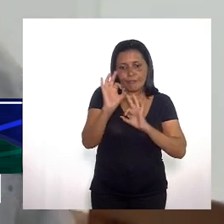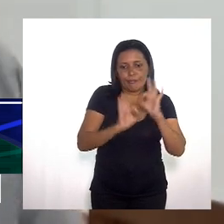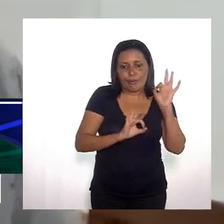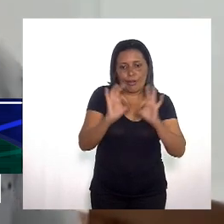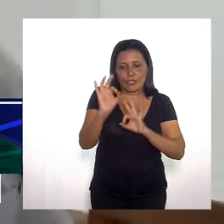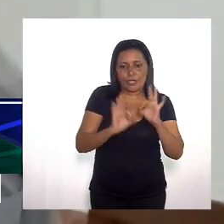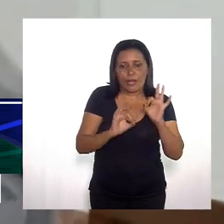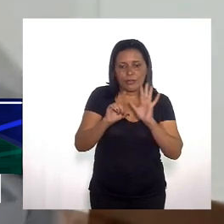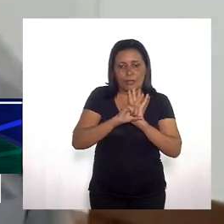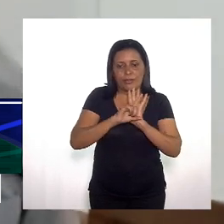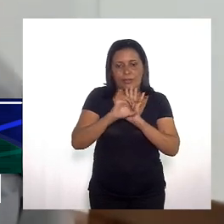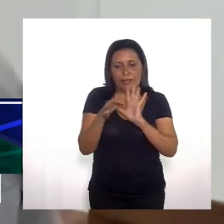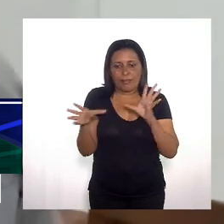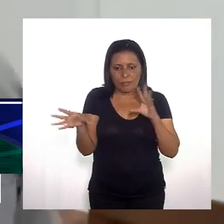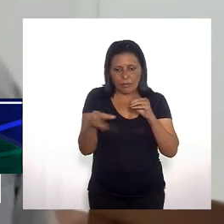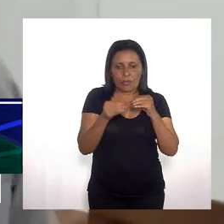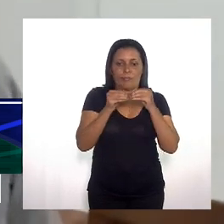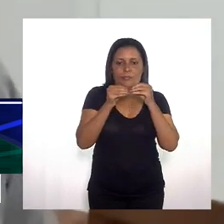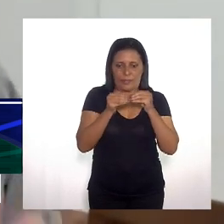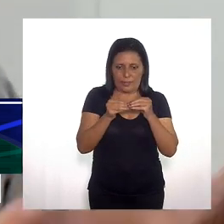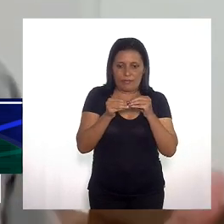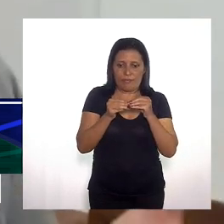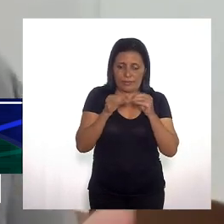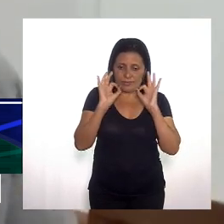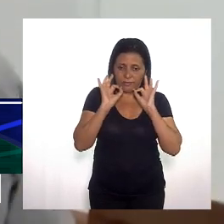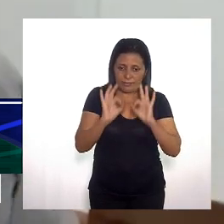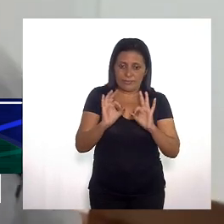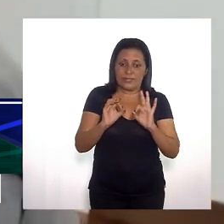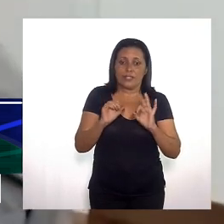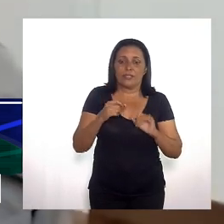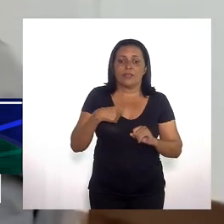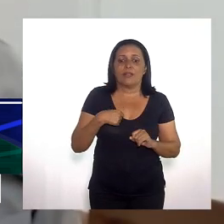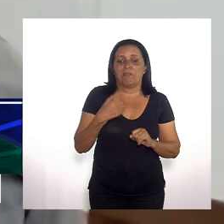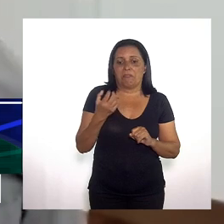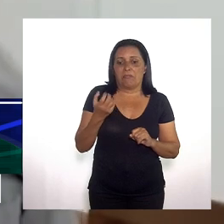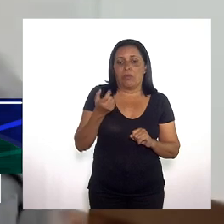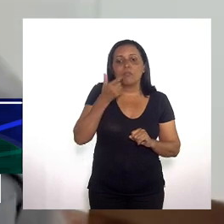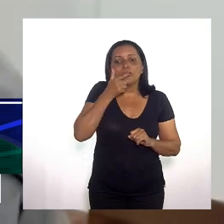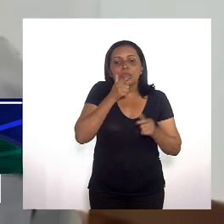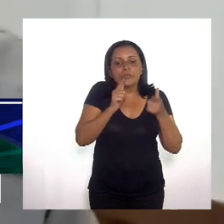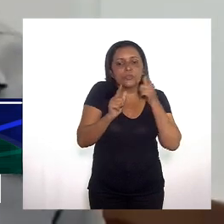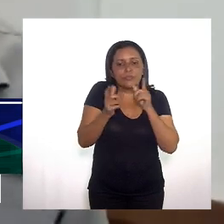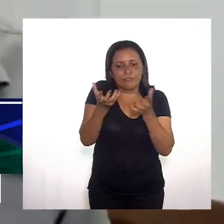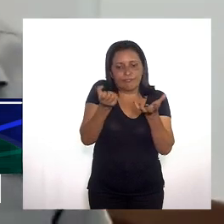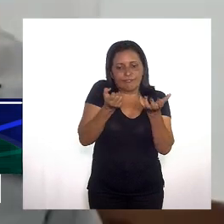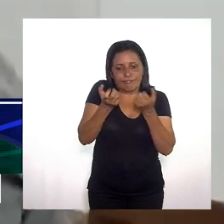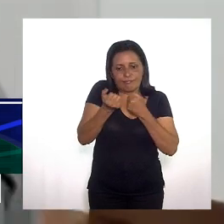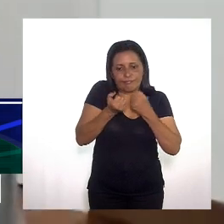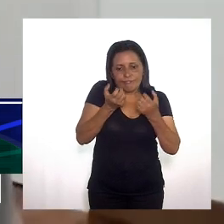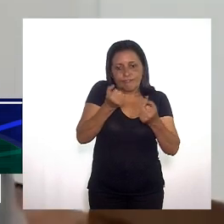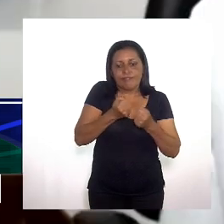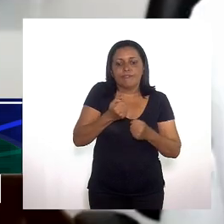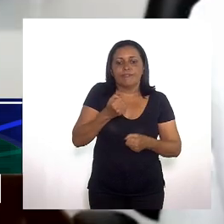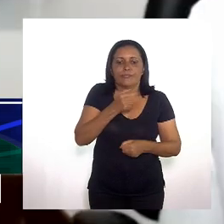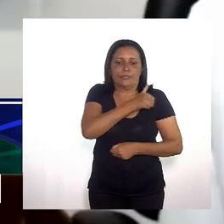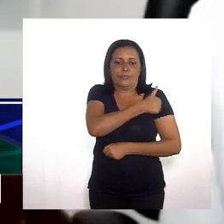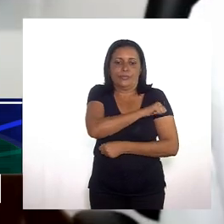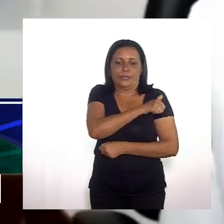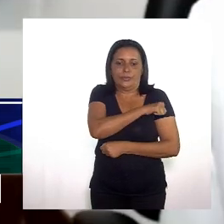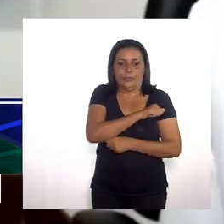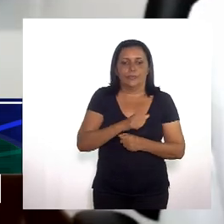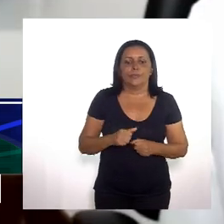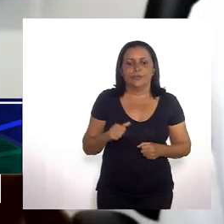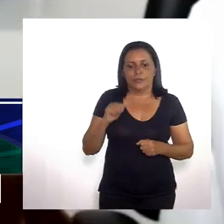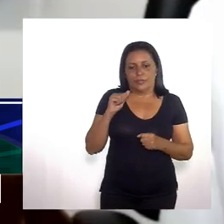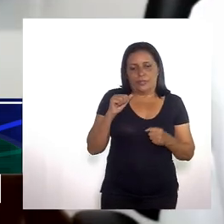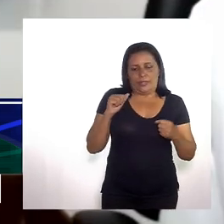lei complementar venha a garantir, de fato, uma poupança para o Estado do Rio de Janeiro. Obrigado, presidente. Deputado